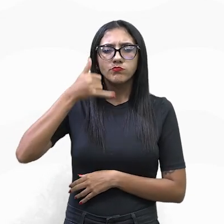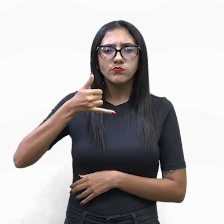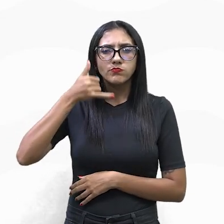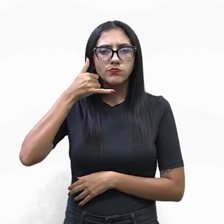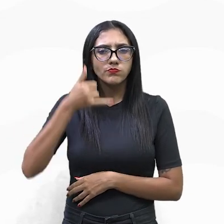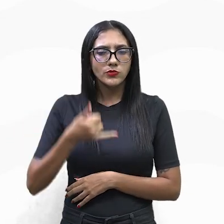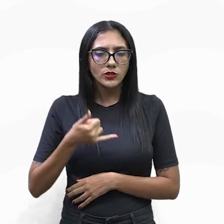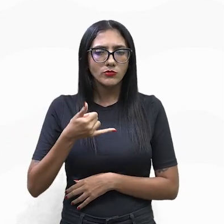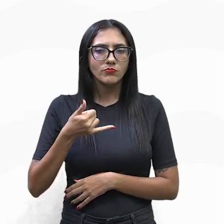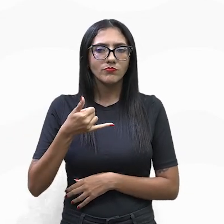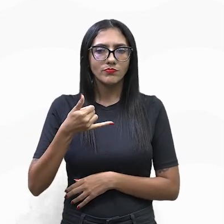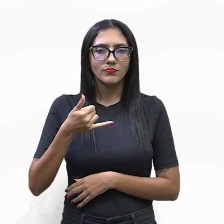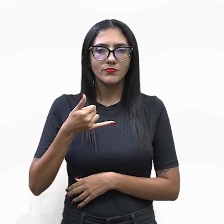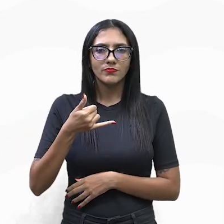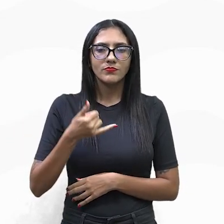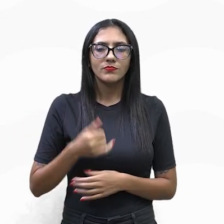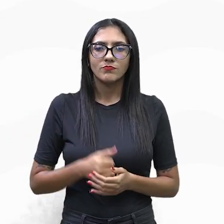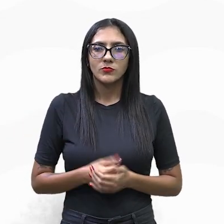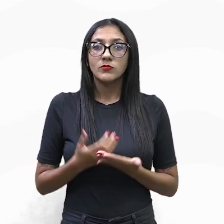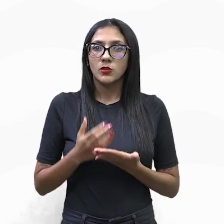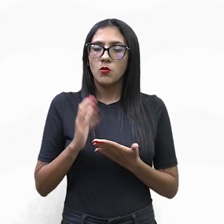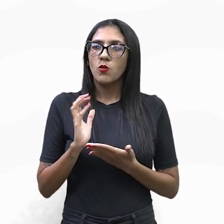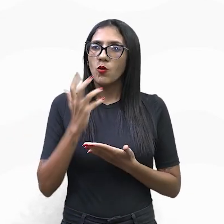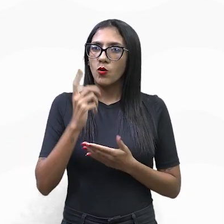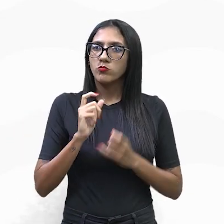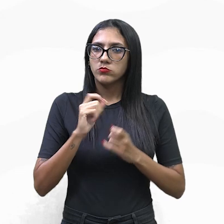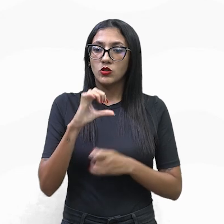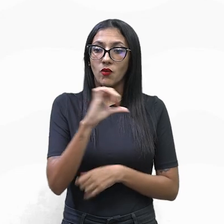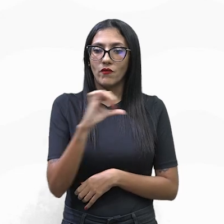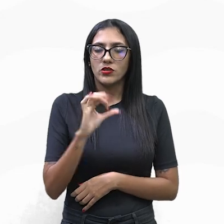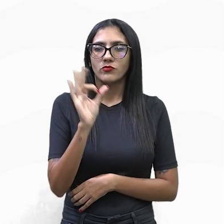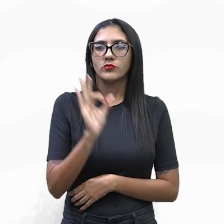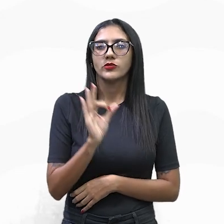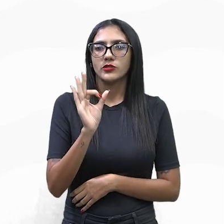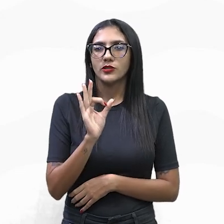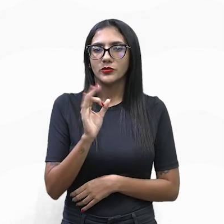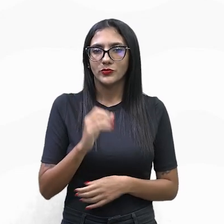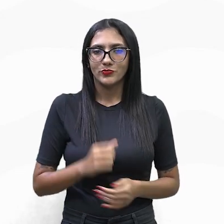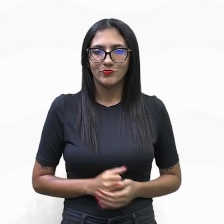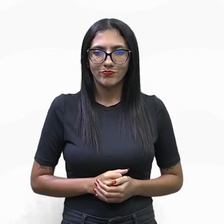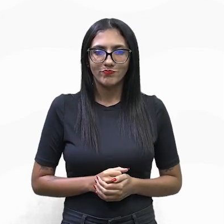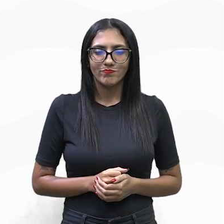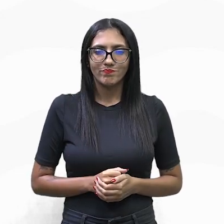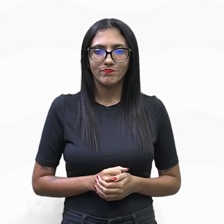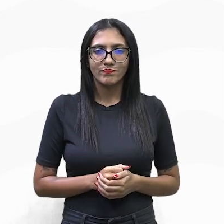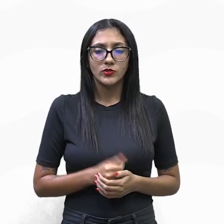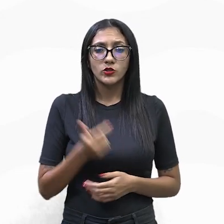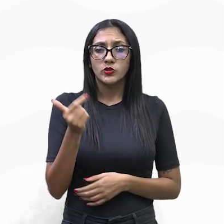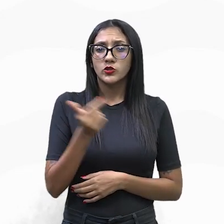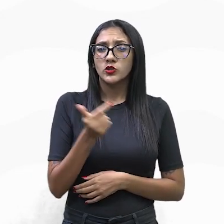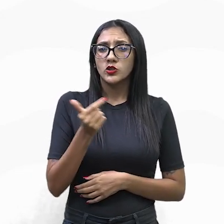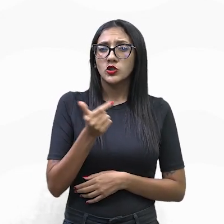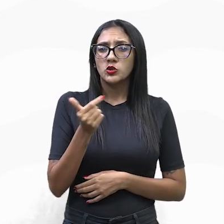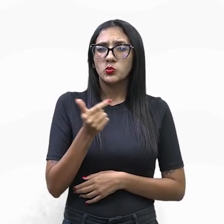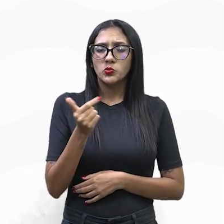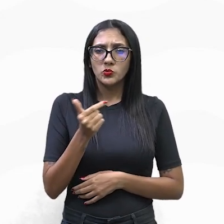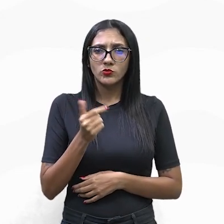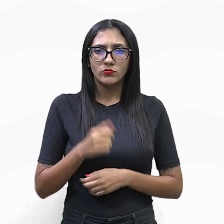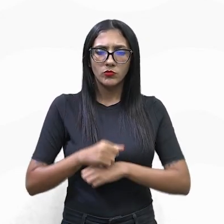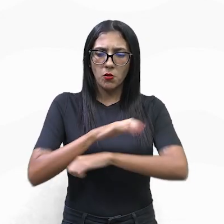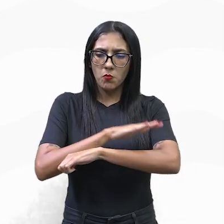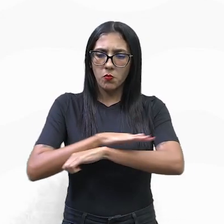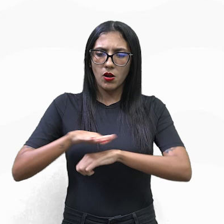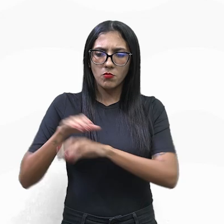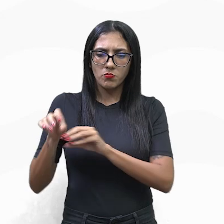ativo e receptivo. Há a chance aí de 99%. Qual é o próximo, professor? É o próximo, operador de caixa. Olha aí, a chance de automação